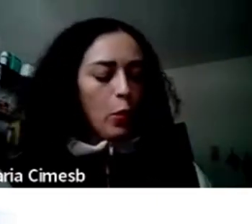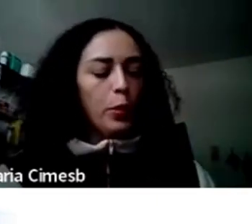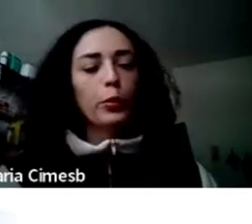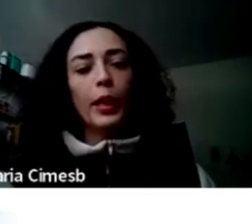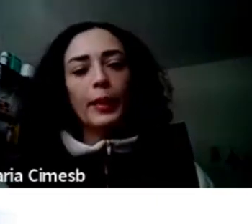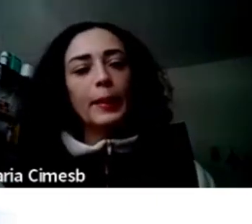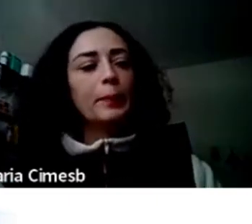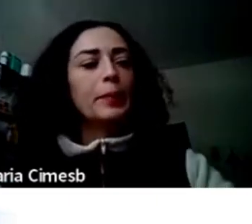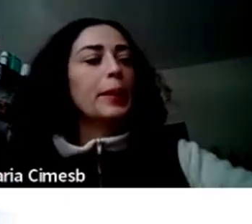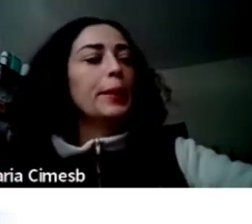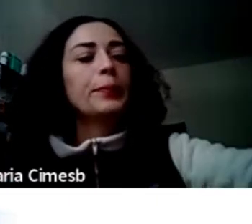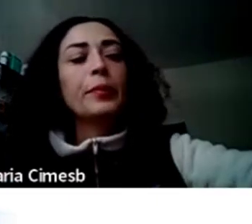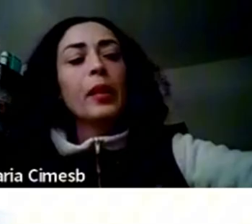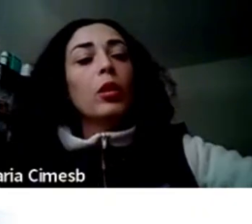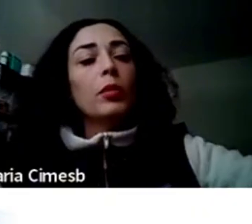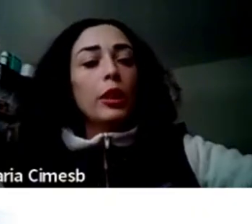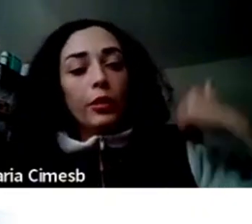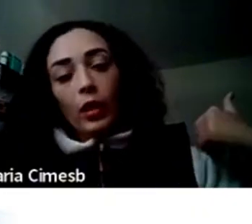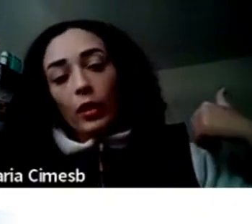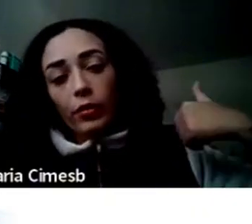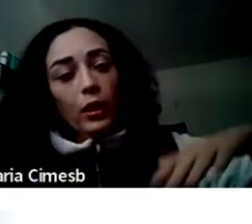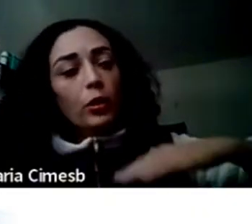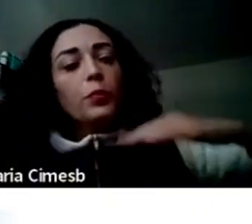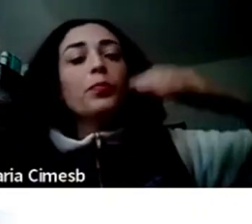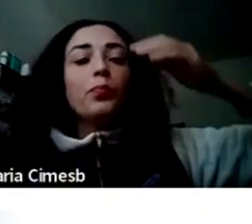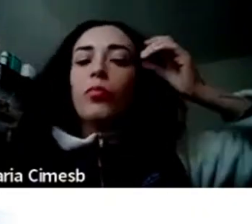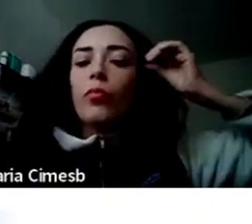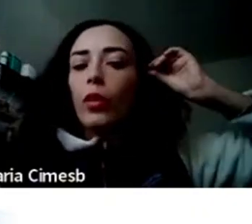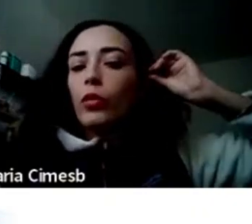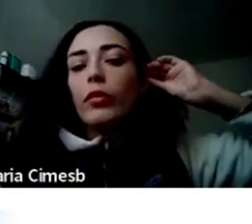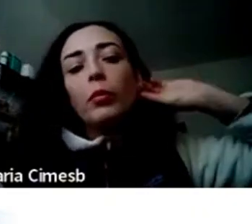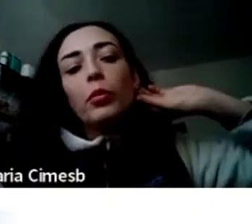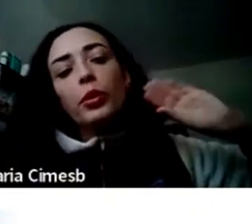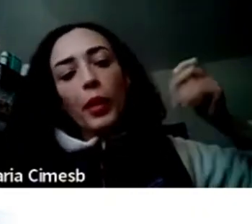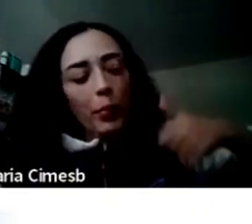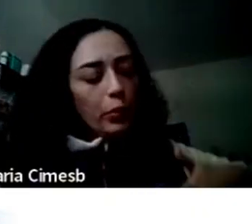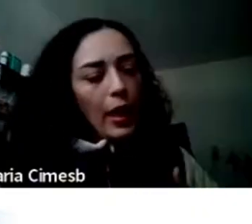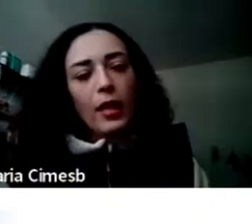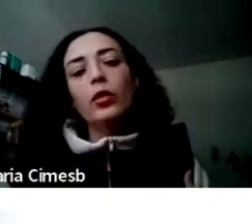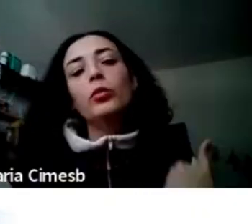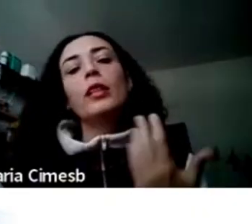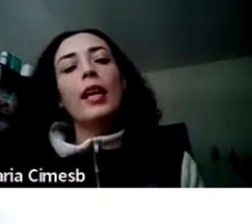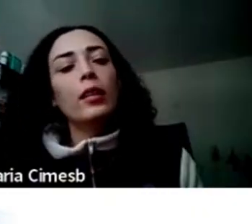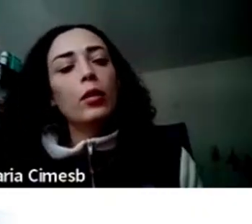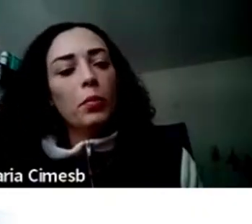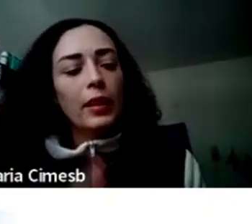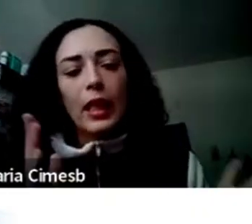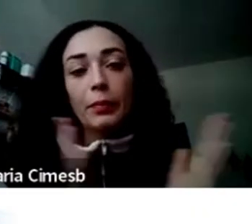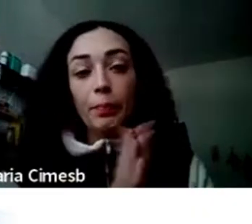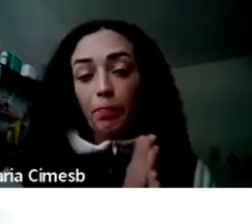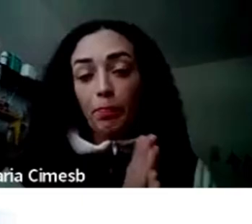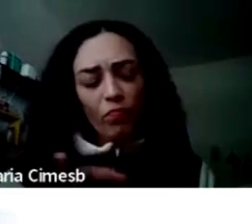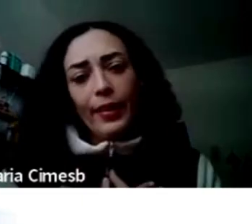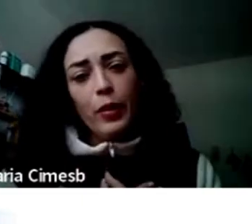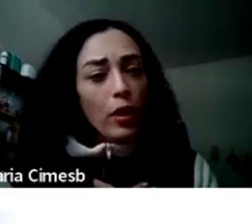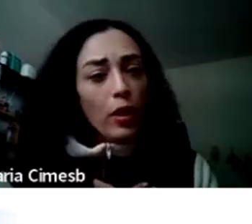compreender o português? Não. Como a gente viu lá no vídeo, tem uns que falam muito bem português, conseguem